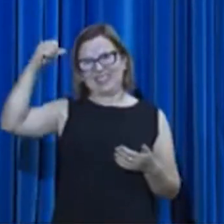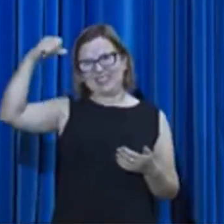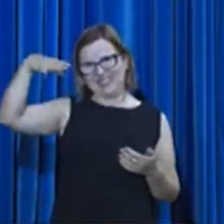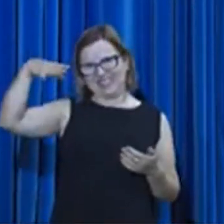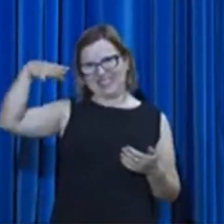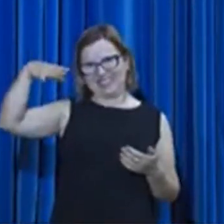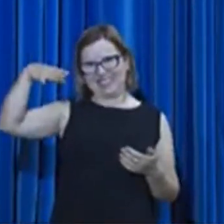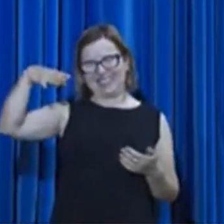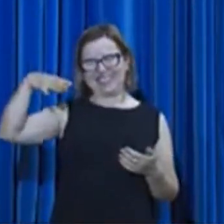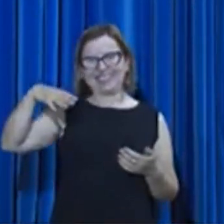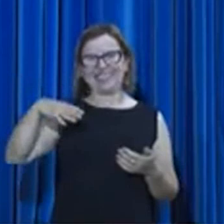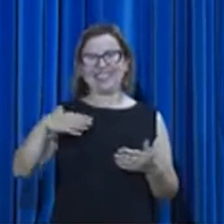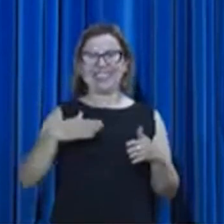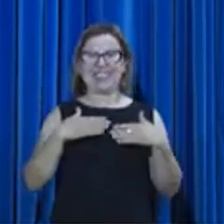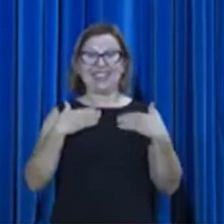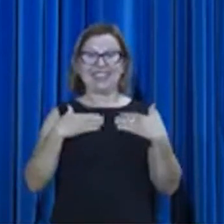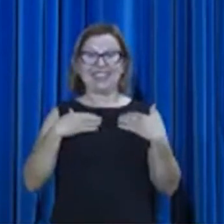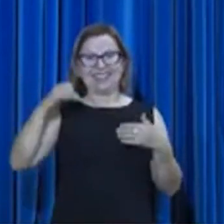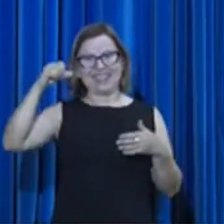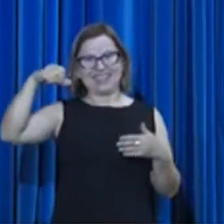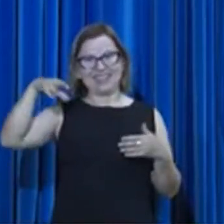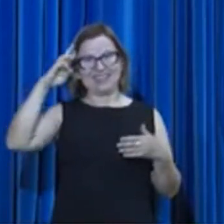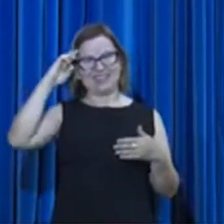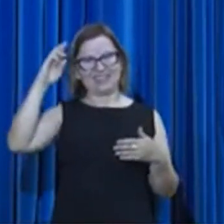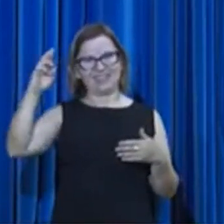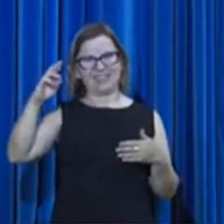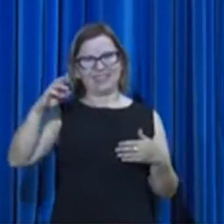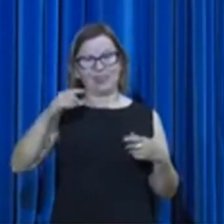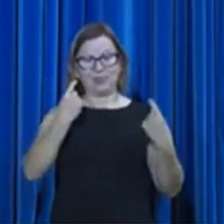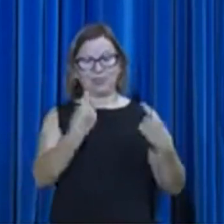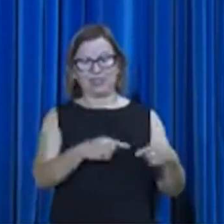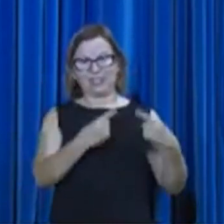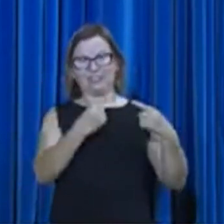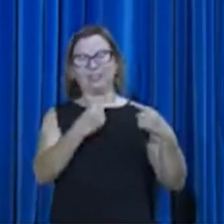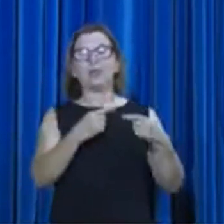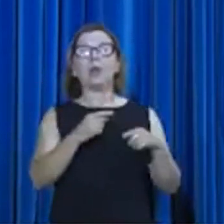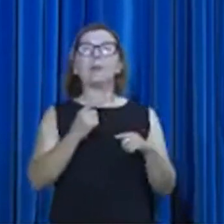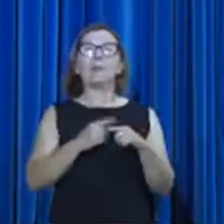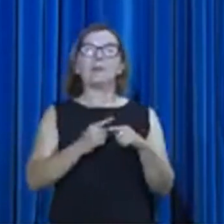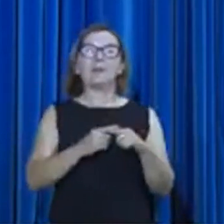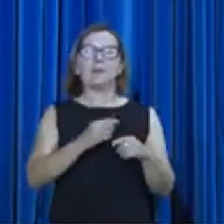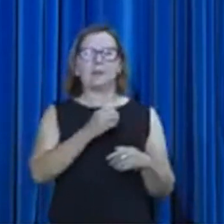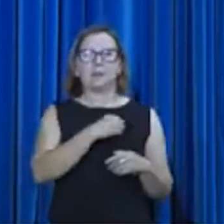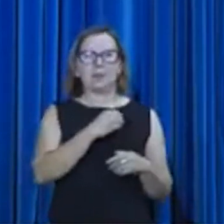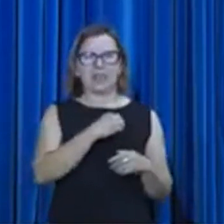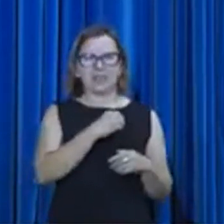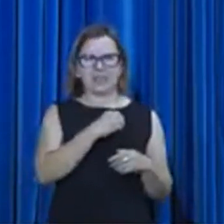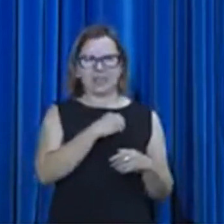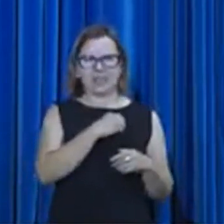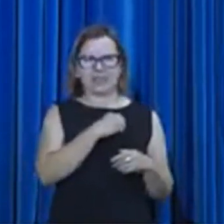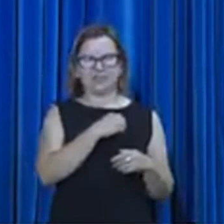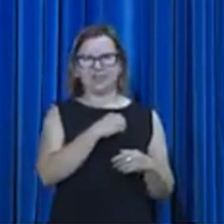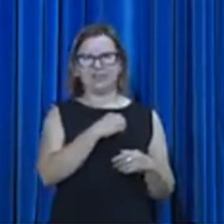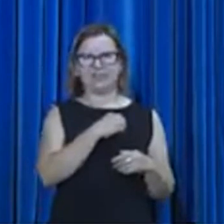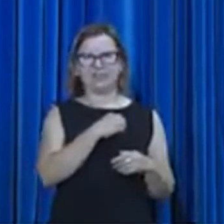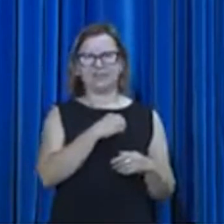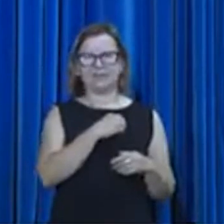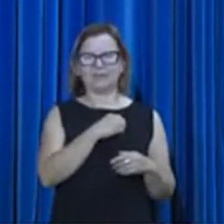na luz do Senhor é um grande desafio, porque o pecado, ele o tempo todo está